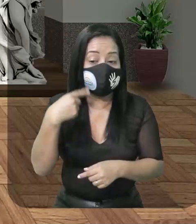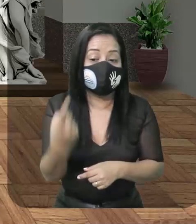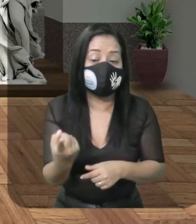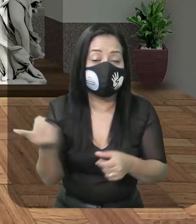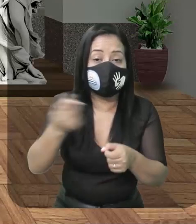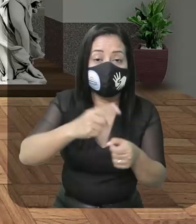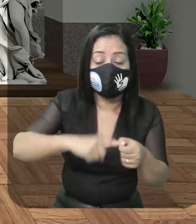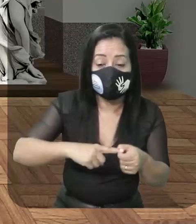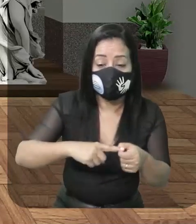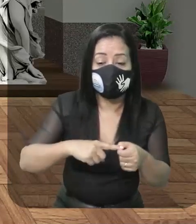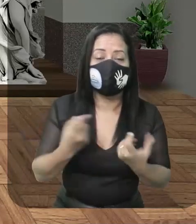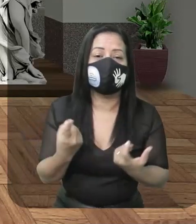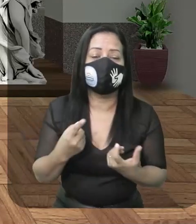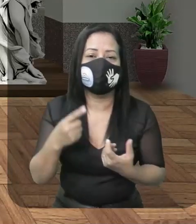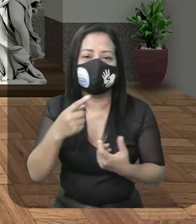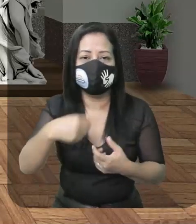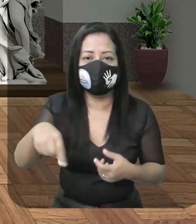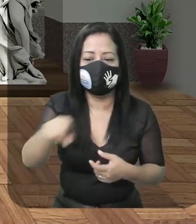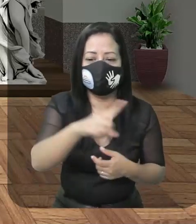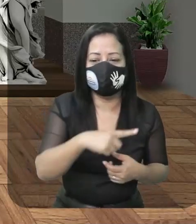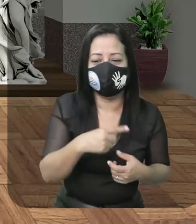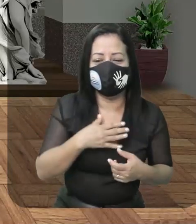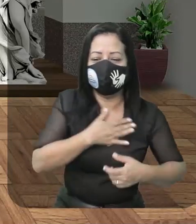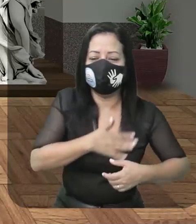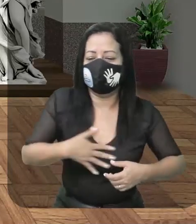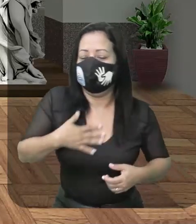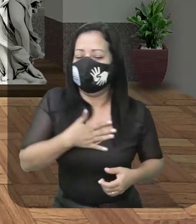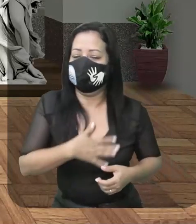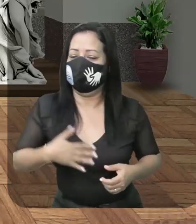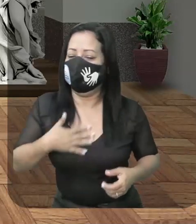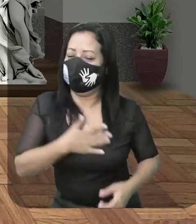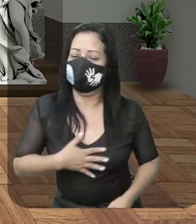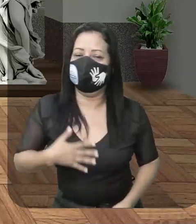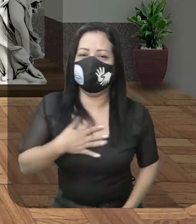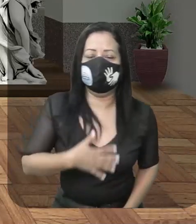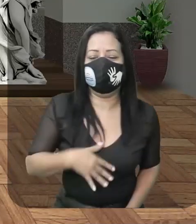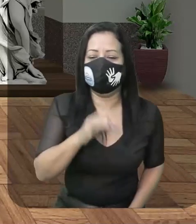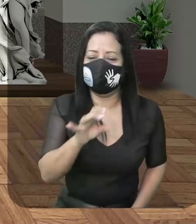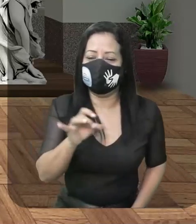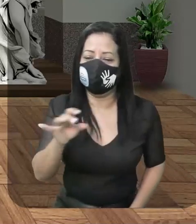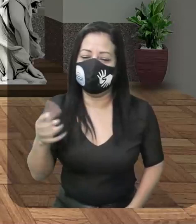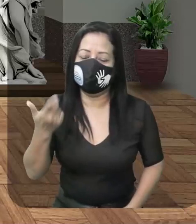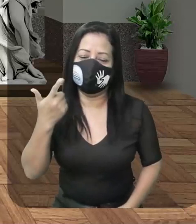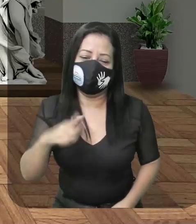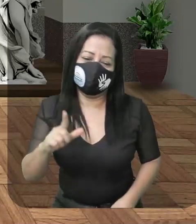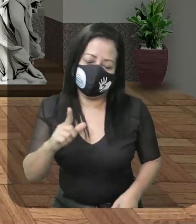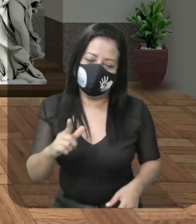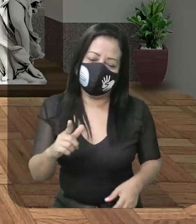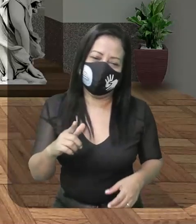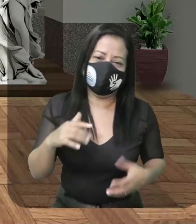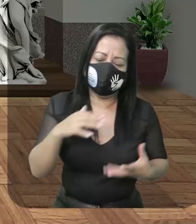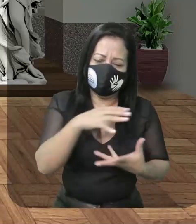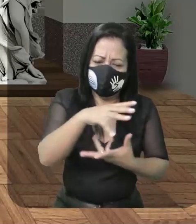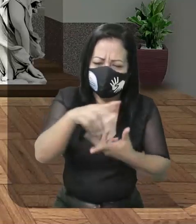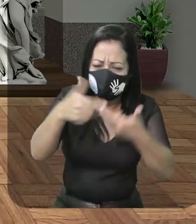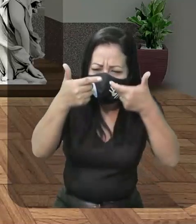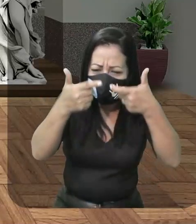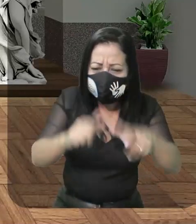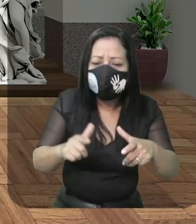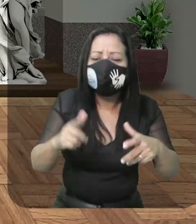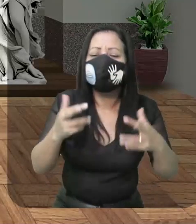iremos voltar e vocês irão se degustar cada vez mais com esse mundo grego, esse mundo que